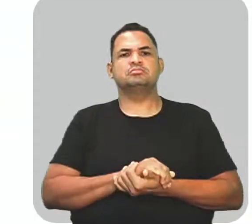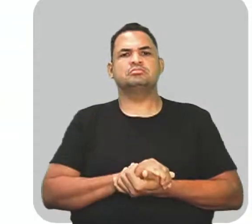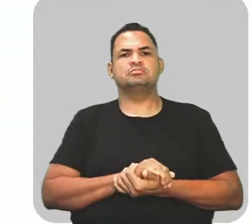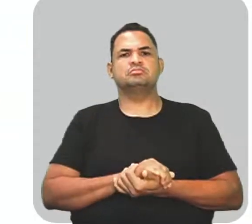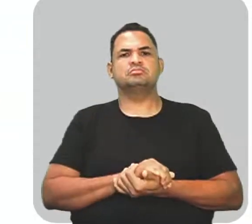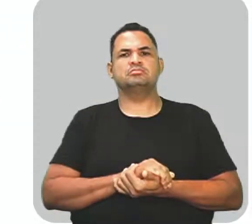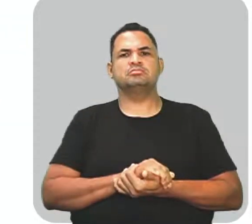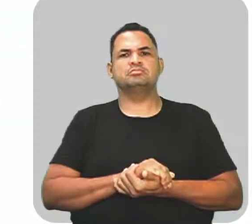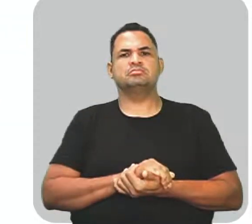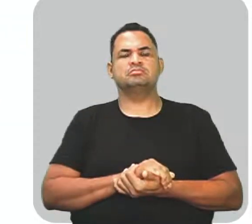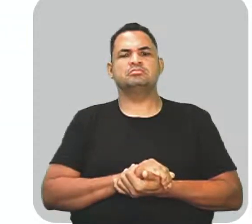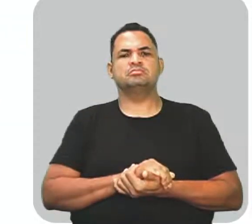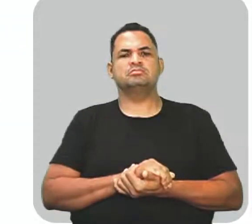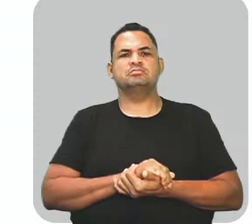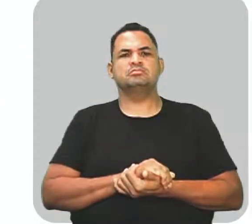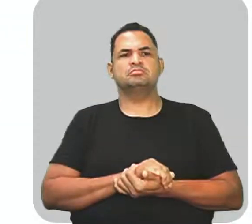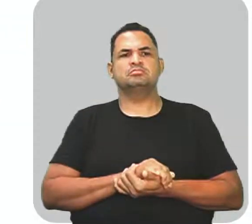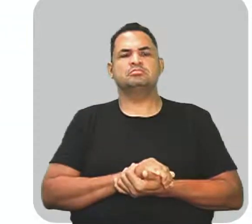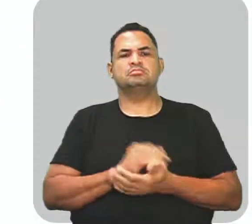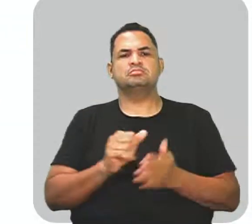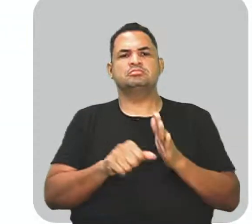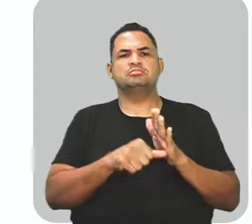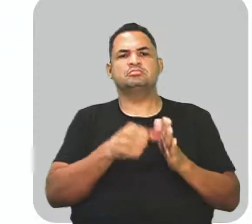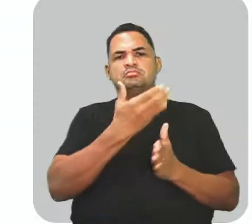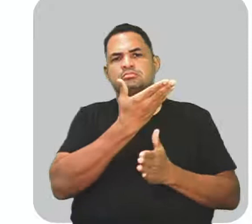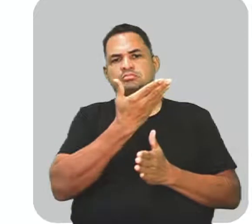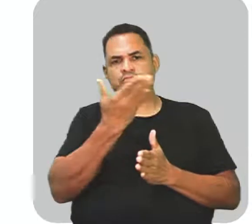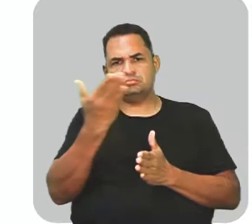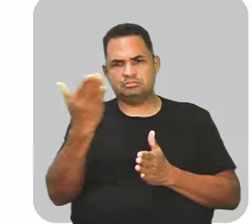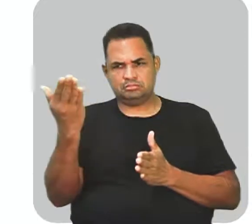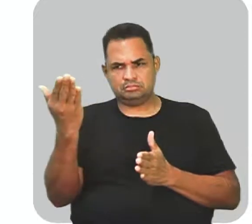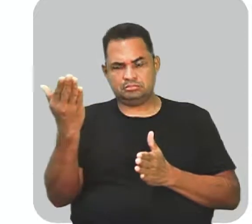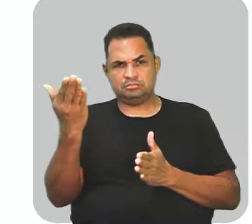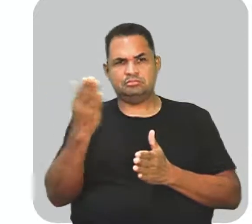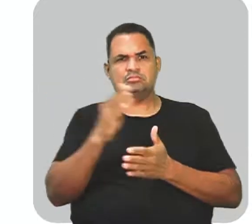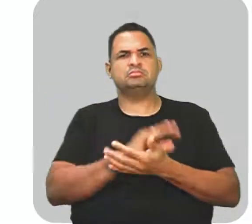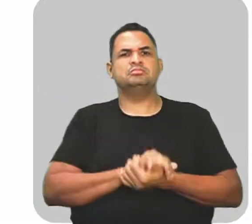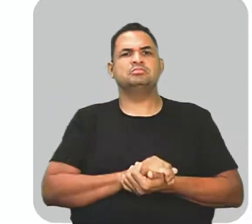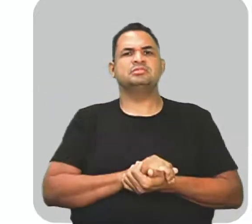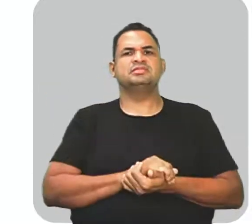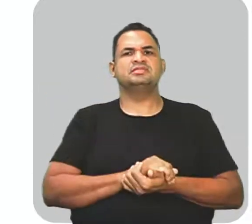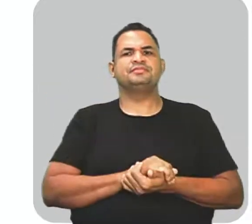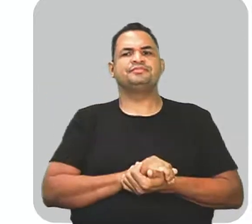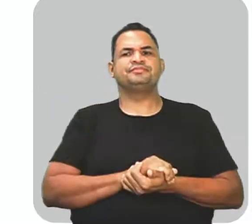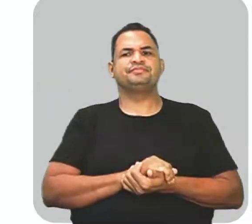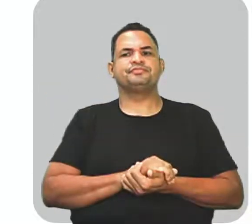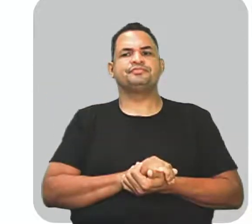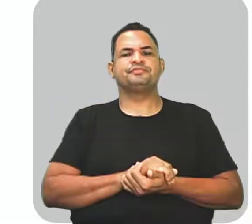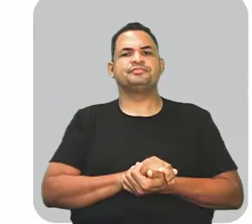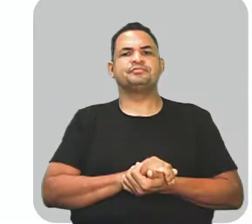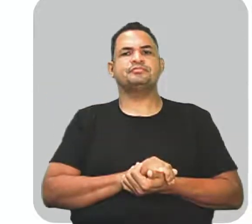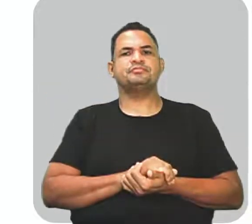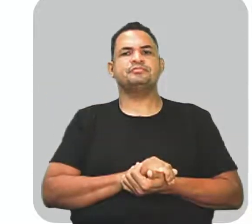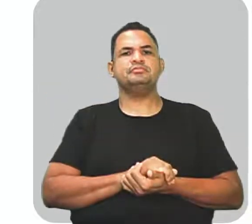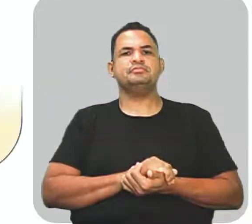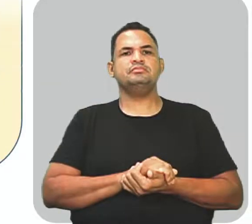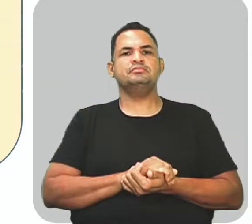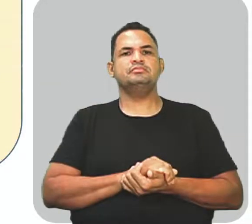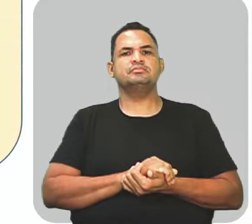Olha só, vamos aqui à nossa primeira classificação, que é a figura de construção ou